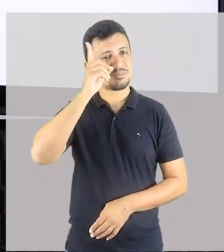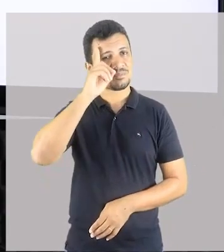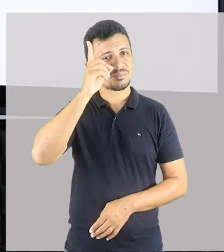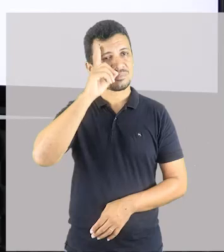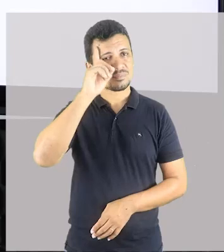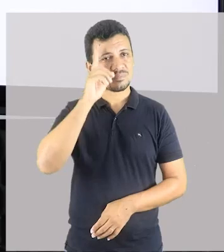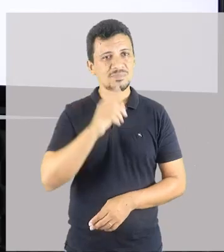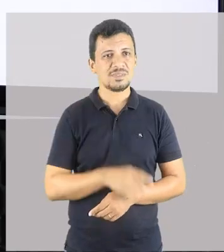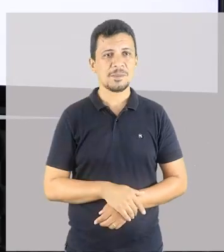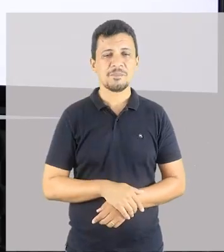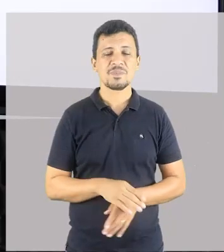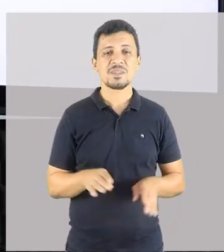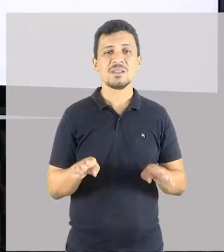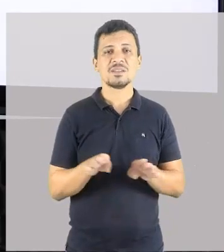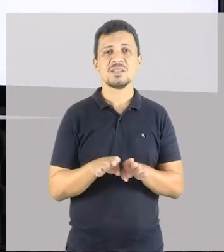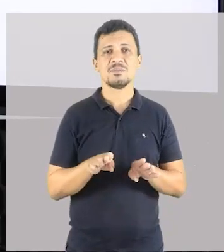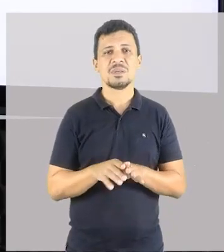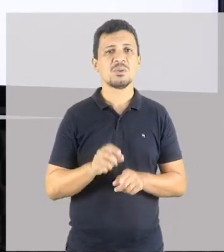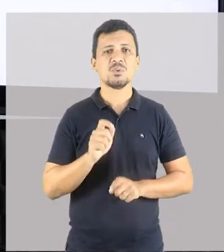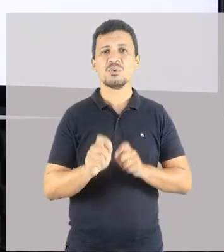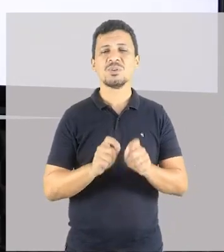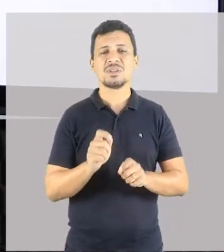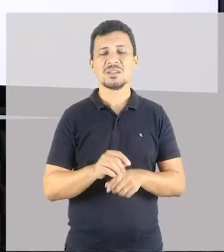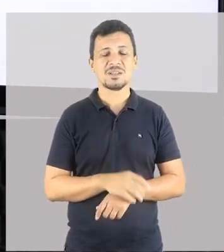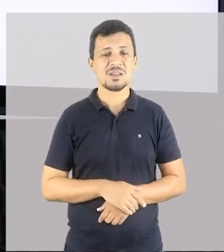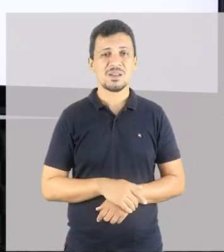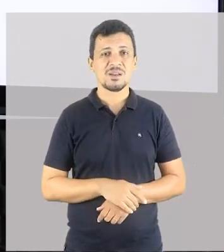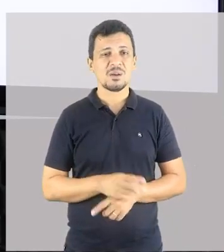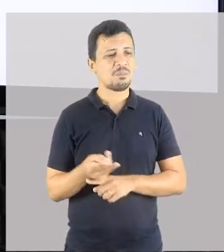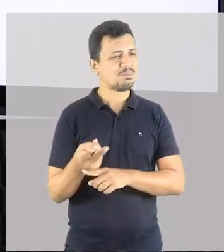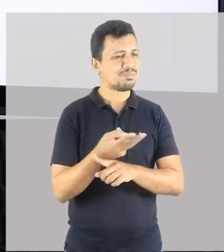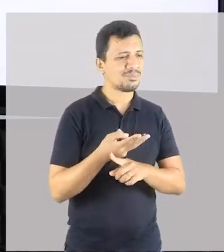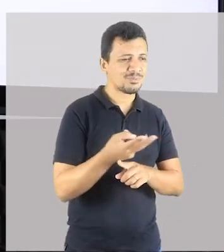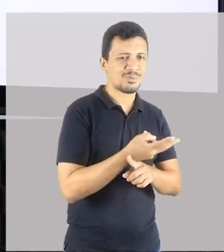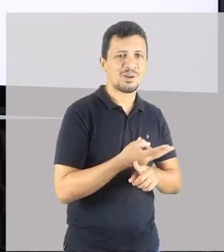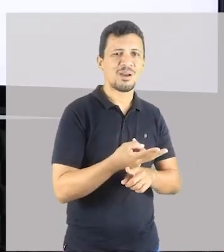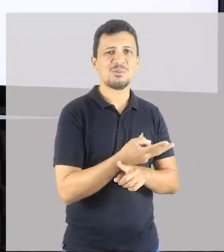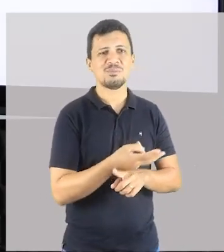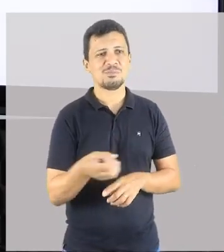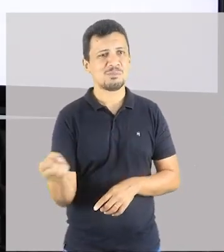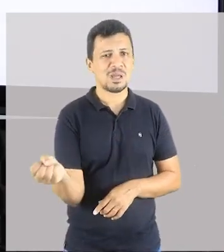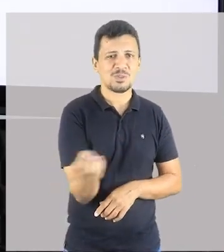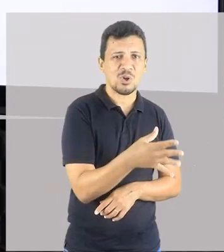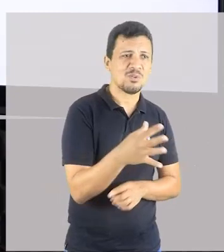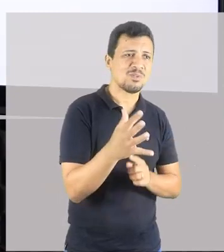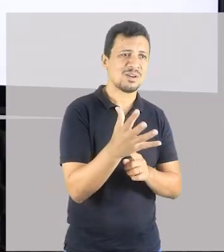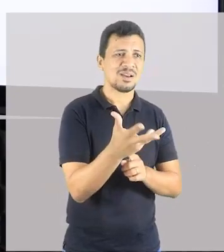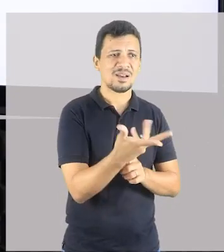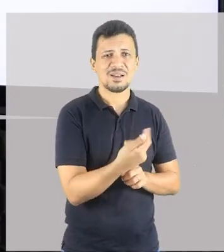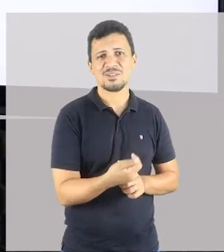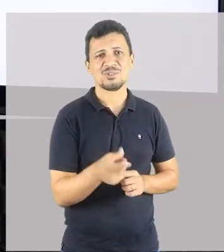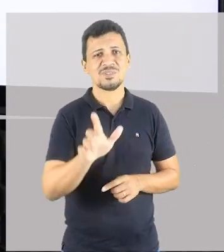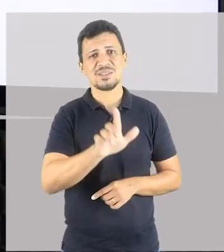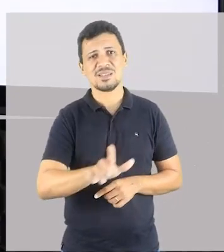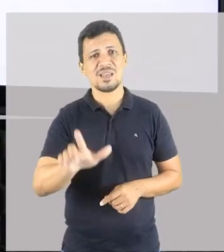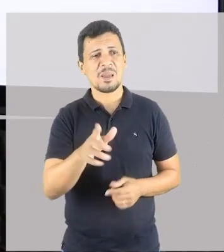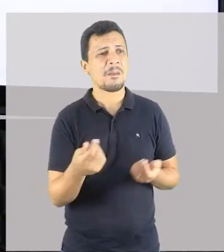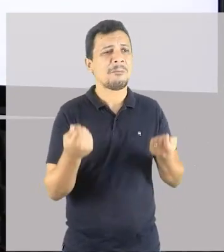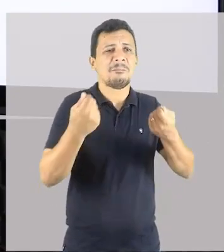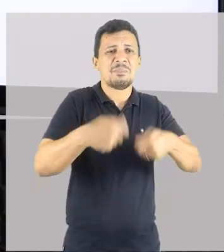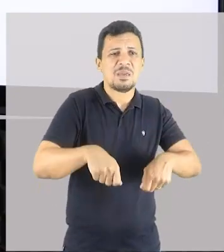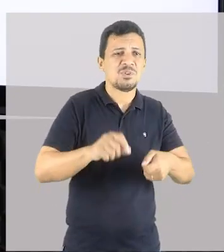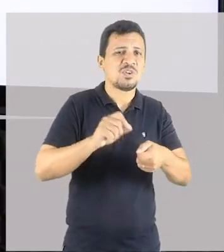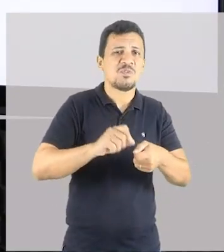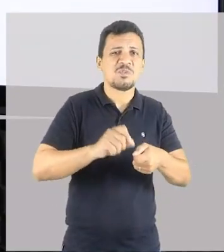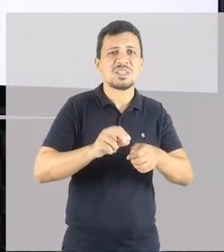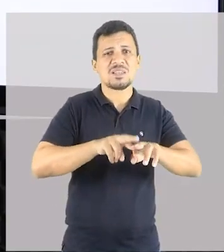os desvairismos, que seria a situação mesmo de buscar uma outra forma, de se permitir fazer coisas